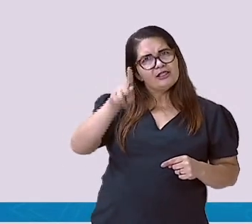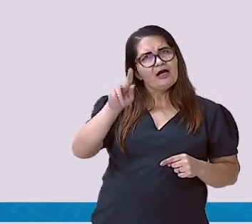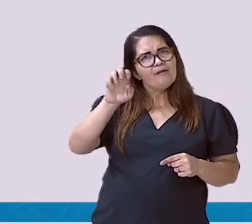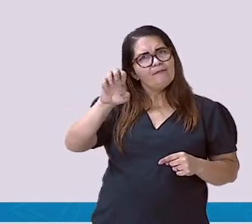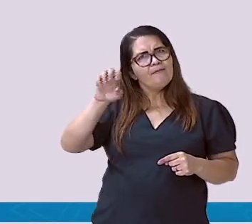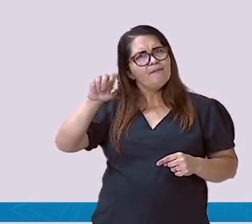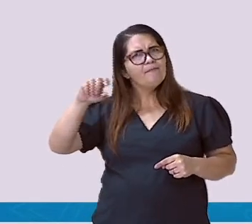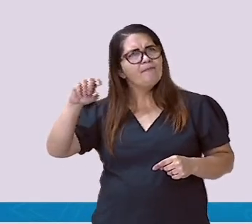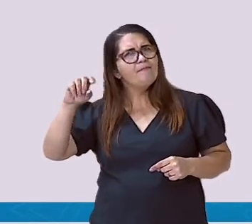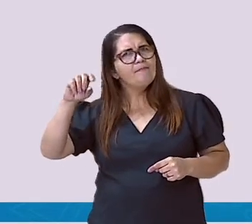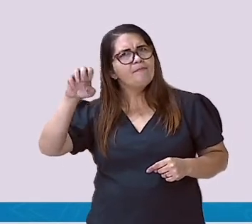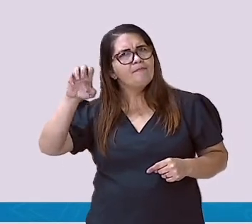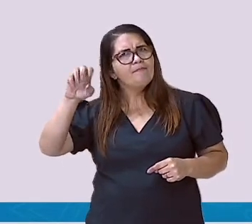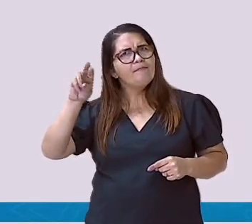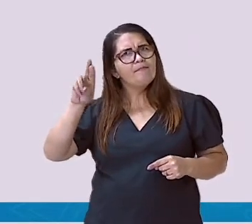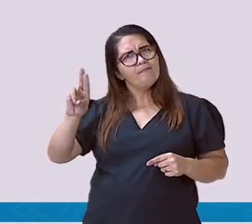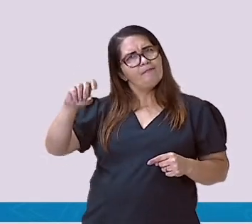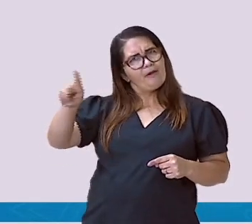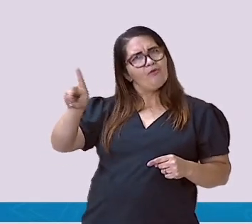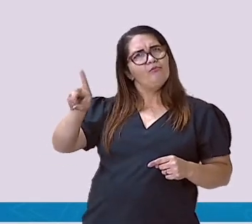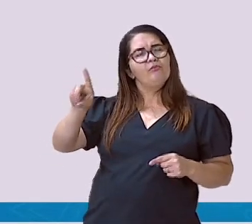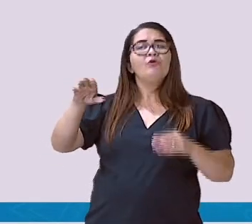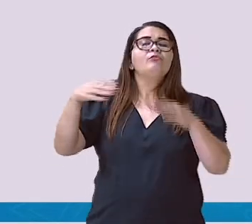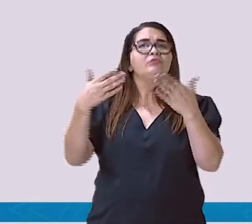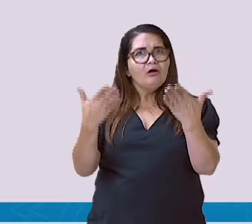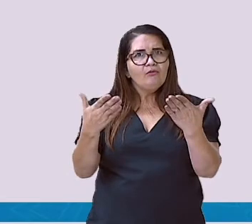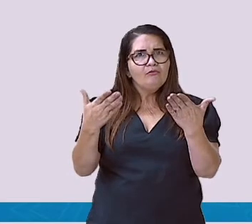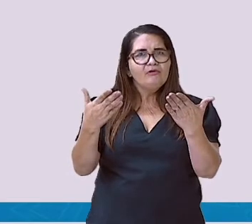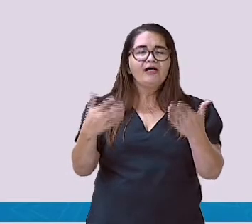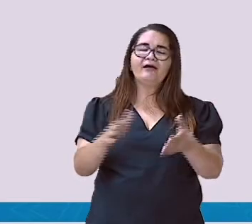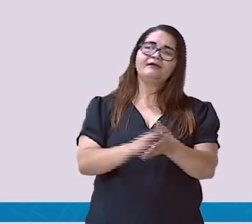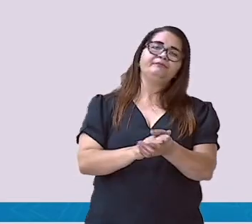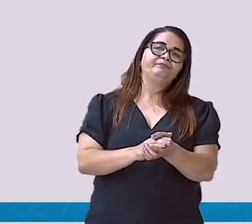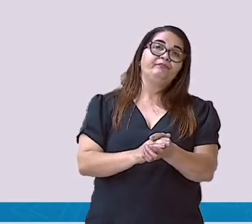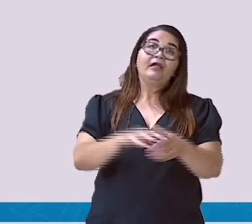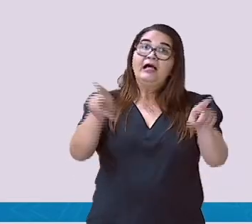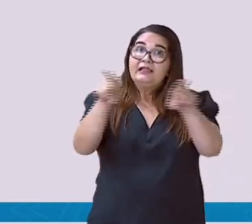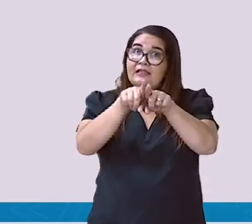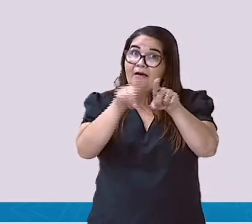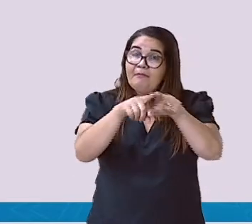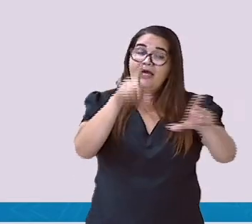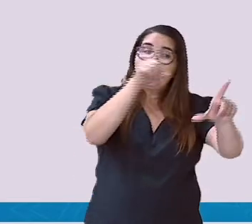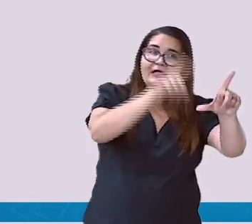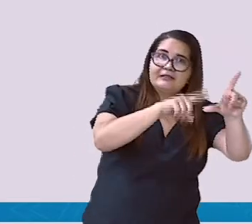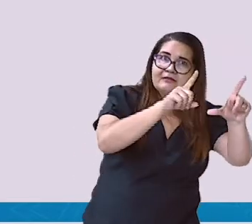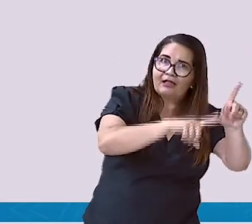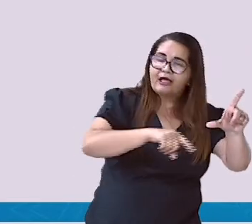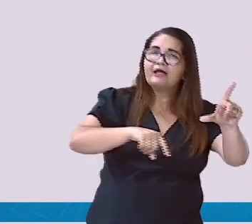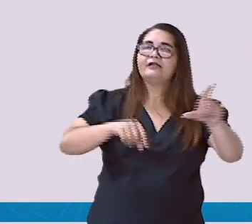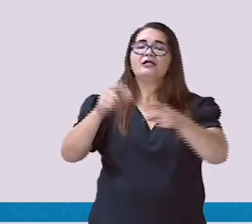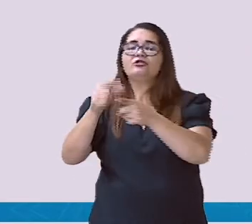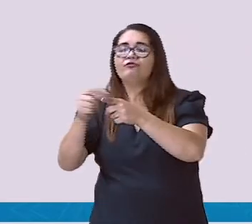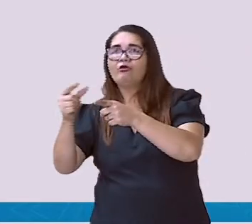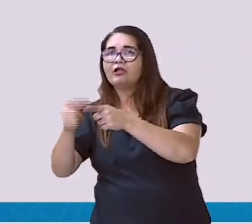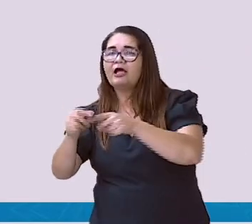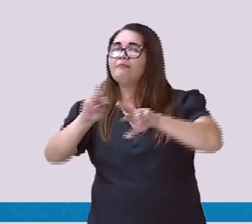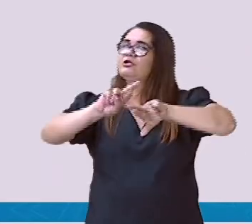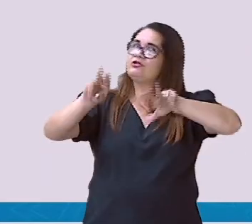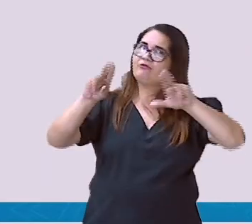quantidade de letras e fonemas. A palavra passarinho, passarinho, eu tenho o